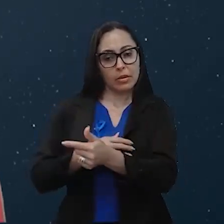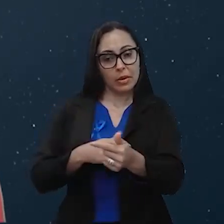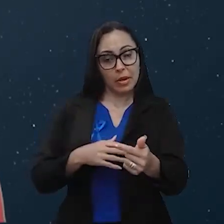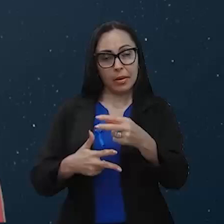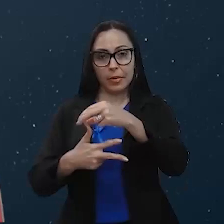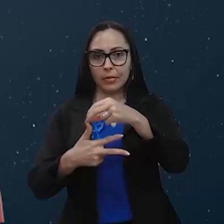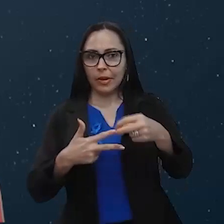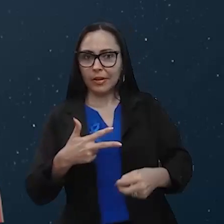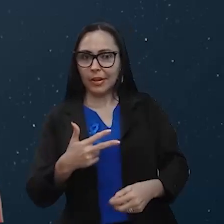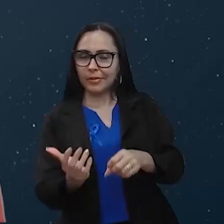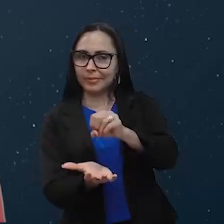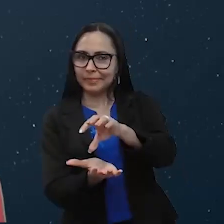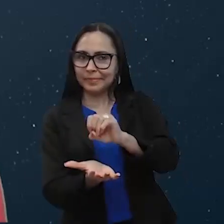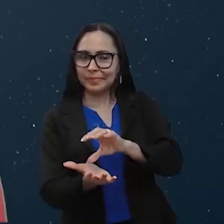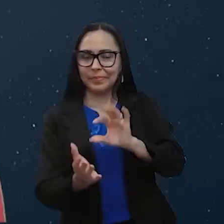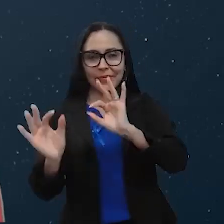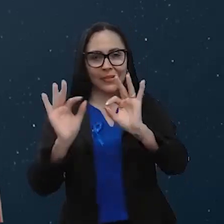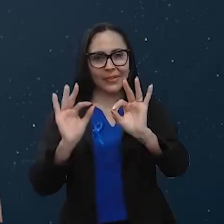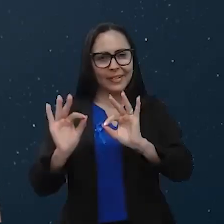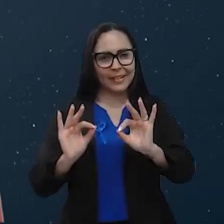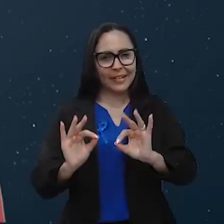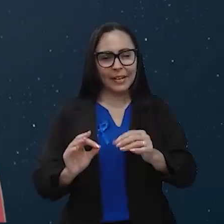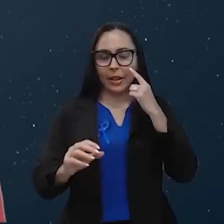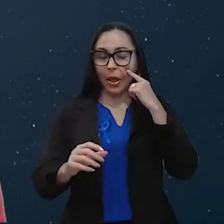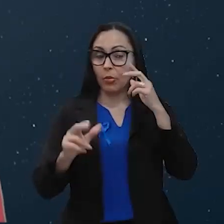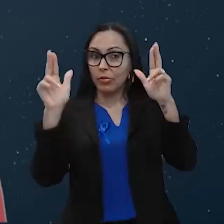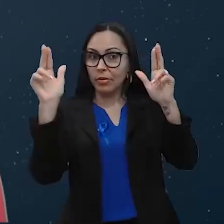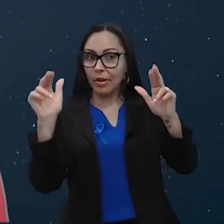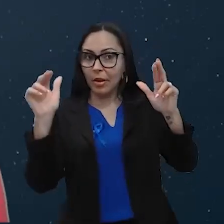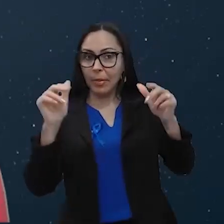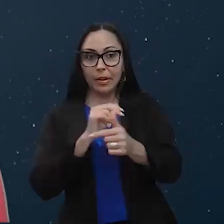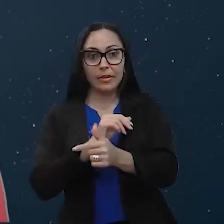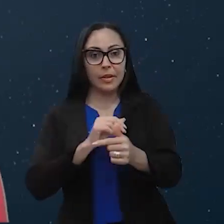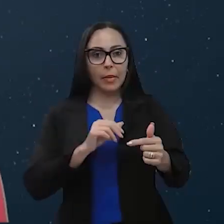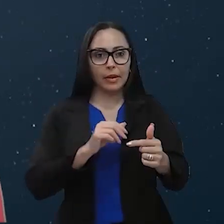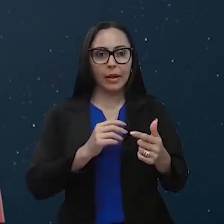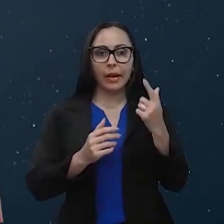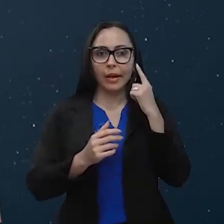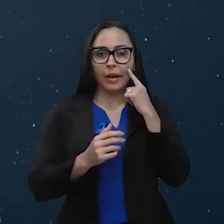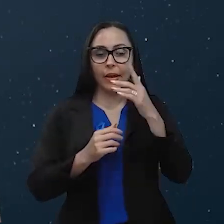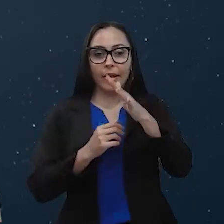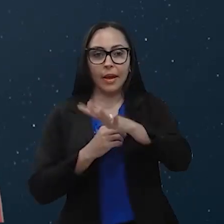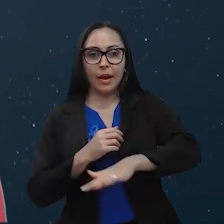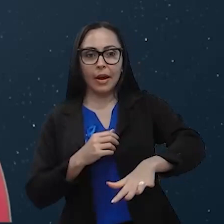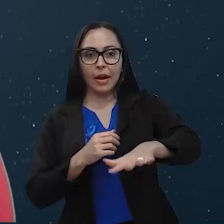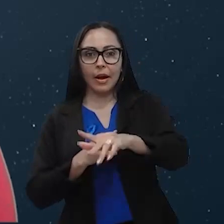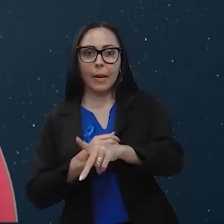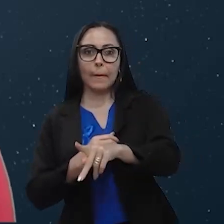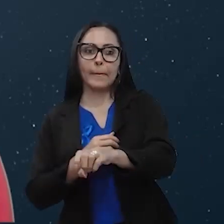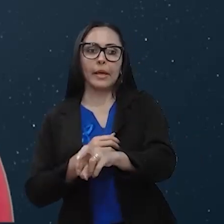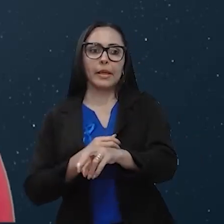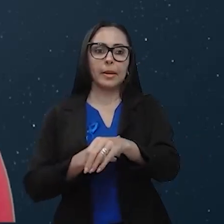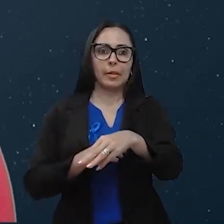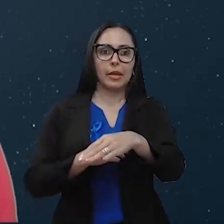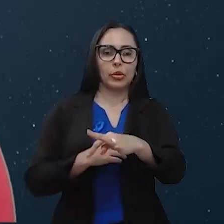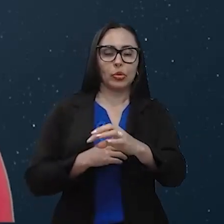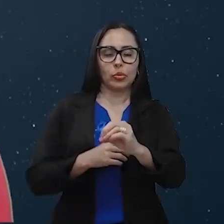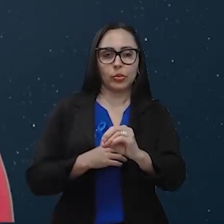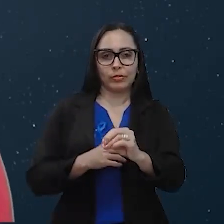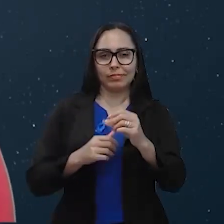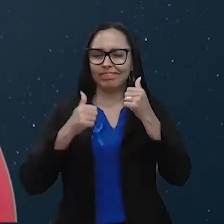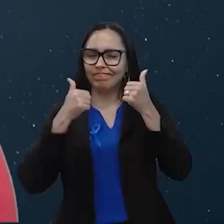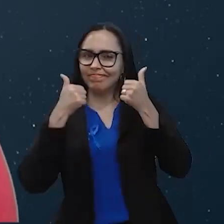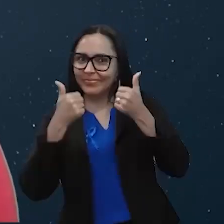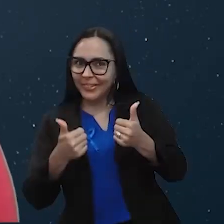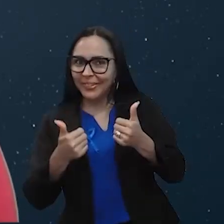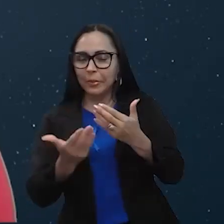EducaPE. Prepara e sabe que o tema desta semana é área e perímetro de figuras planas. Show de bola? Então na